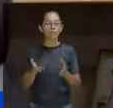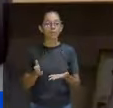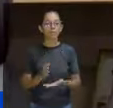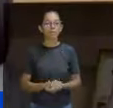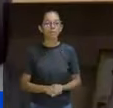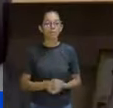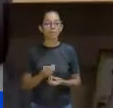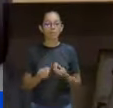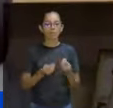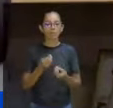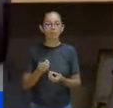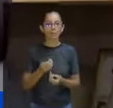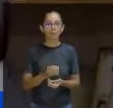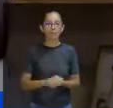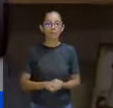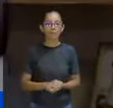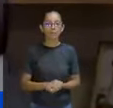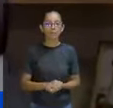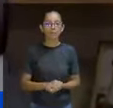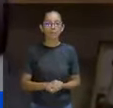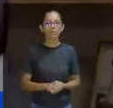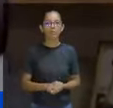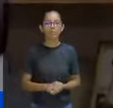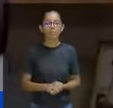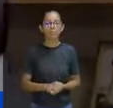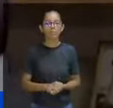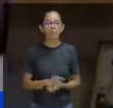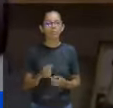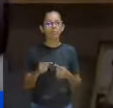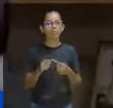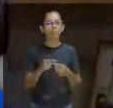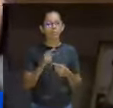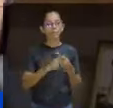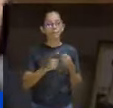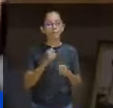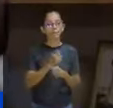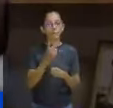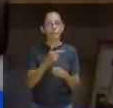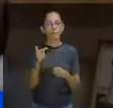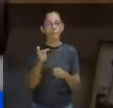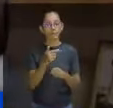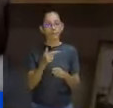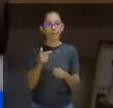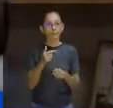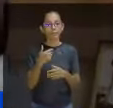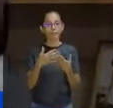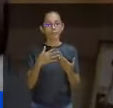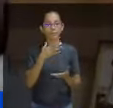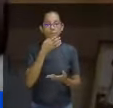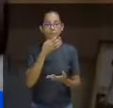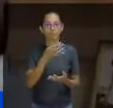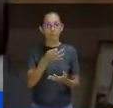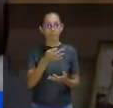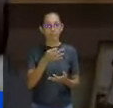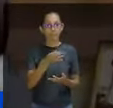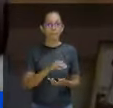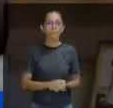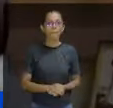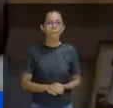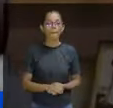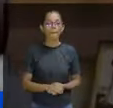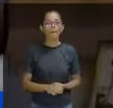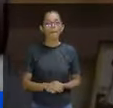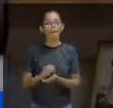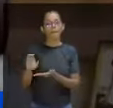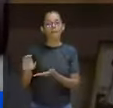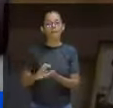dada a esses recursos e as transferências no ano de 2022. E, diante disso, então, opinou pela restituição desses